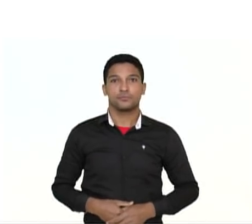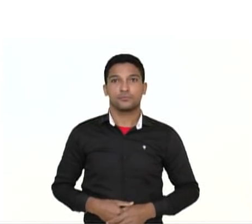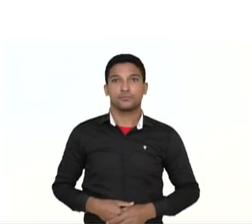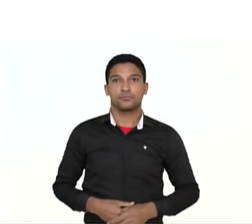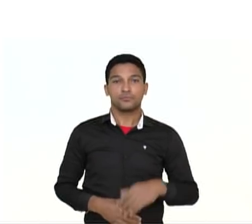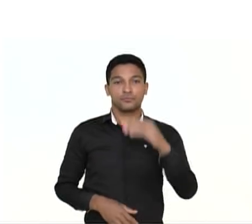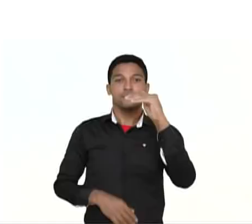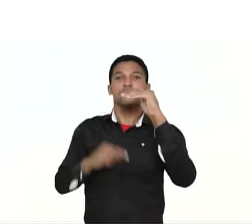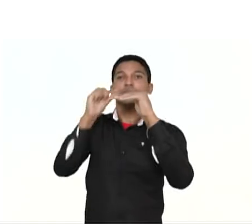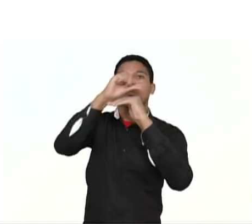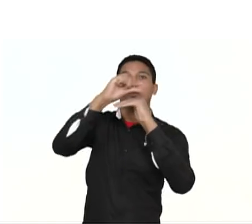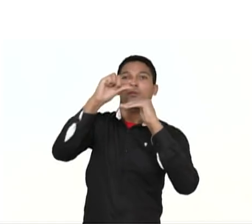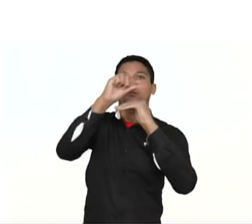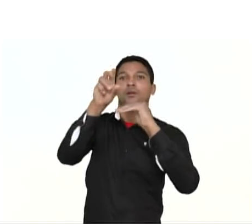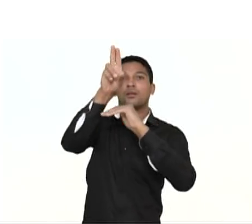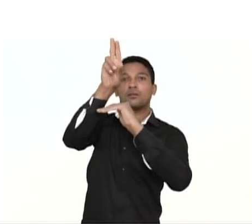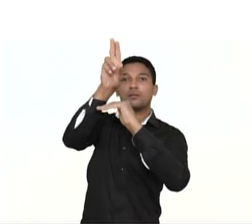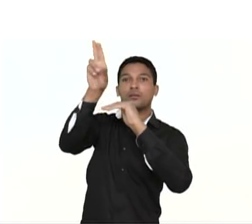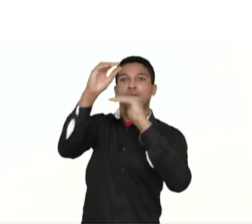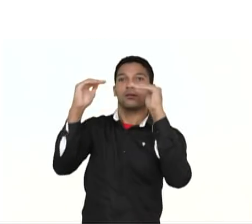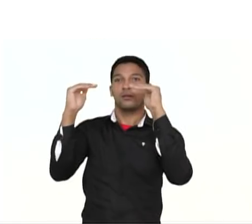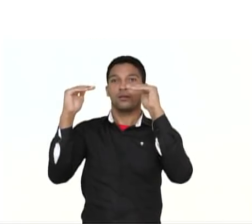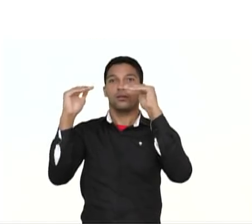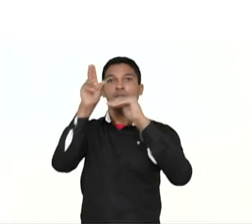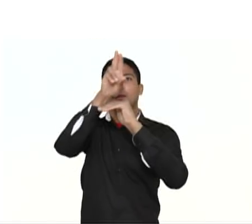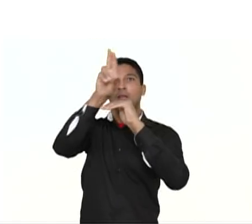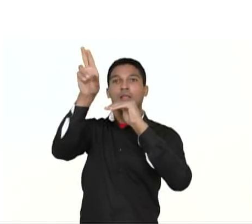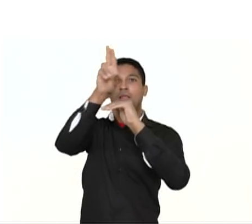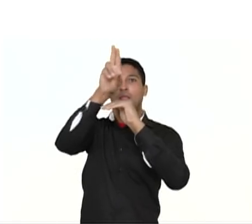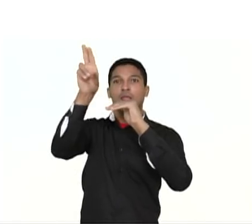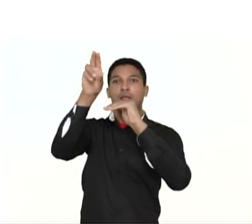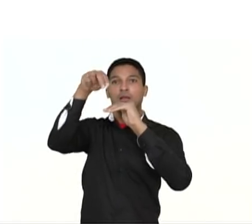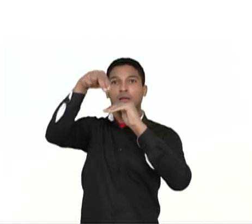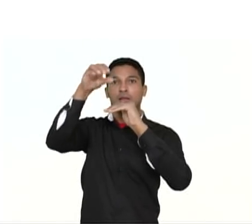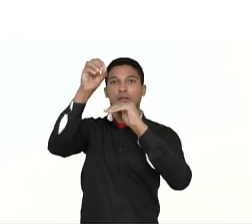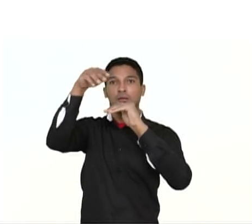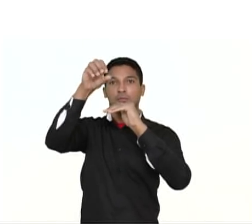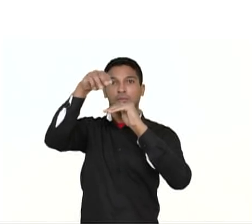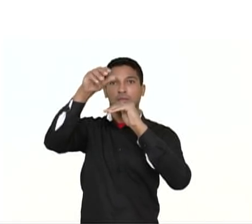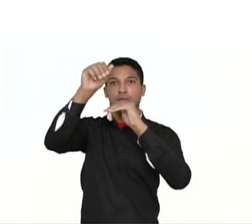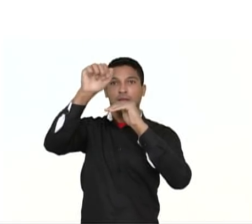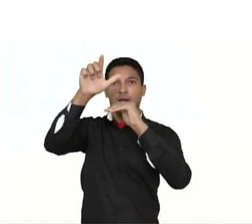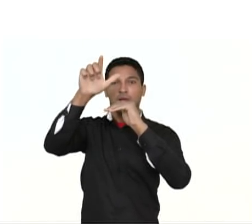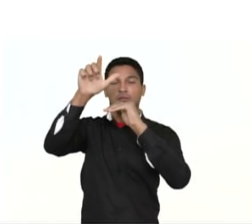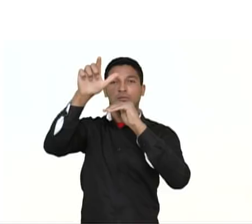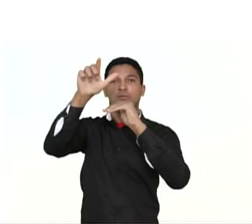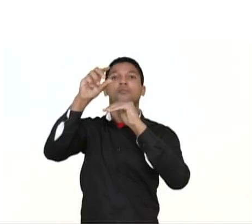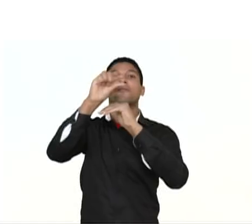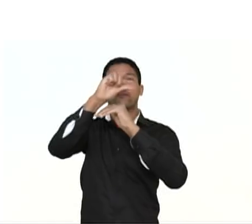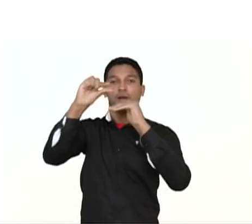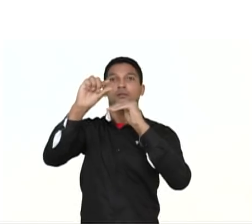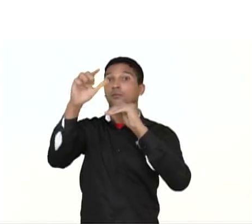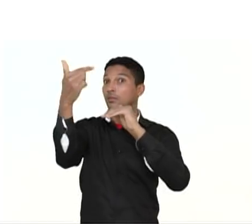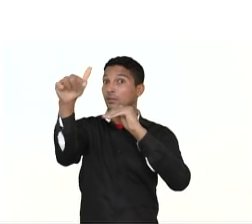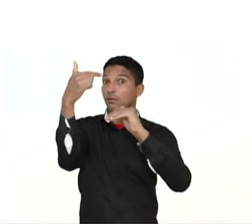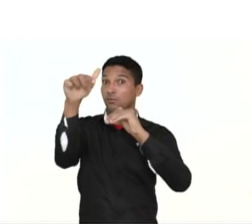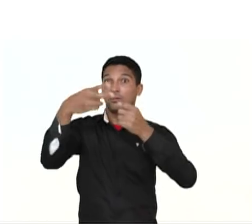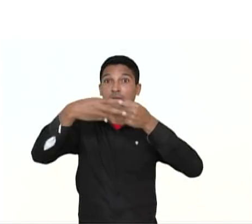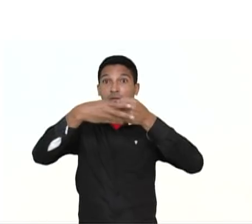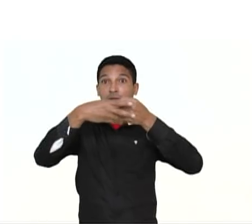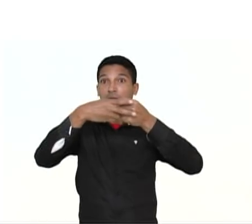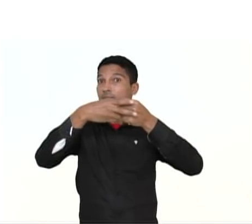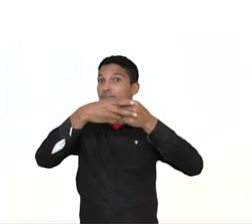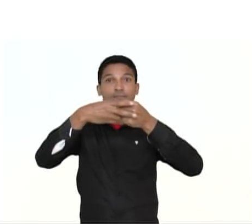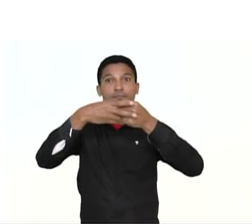frase nominal, que é a frase sem verbo, tá? Um enunciado de sentido completo